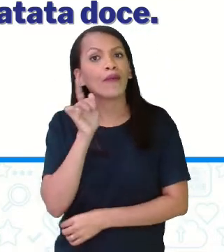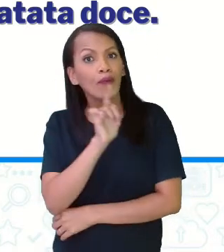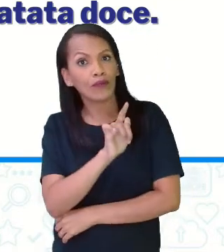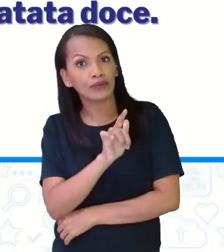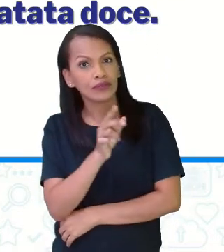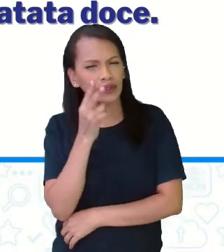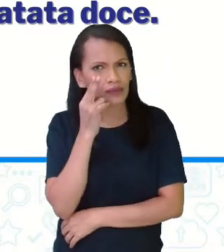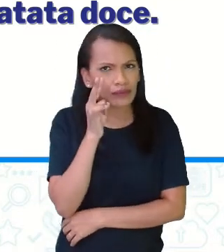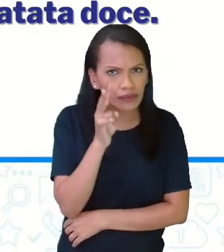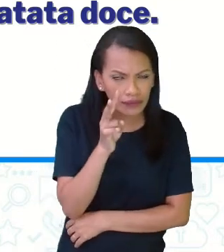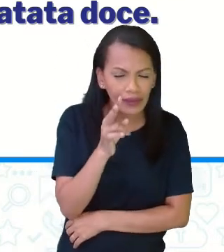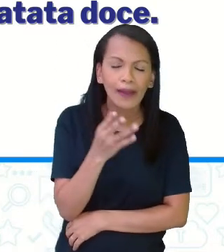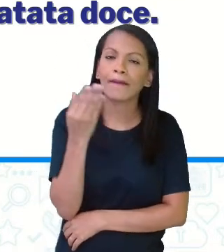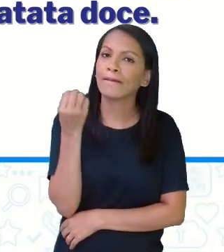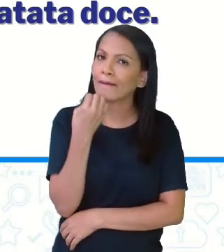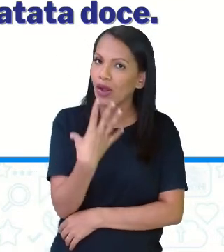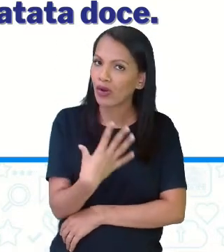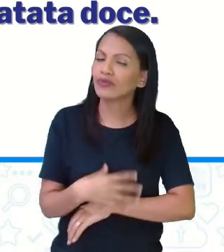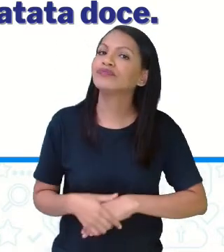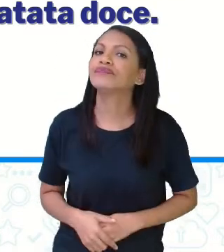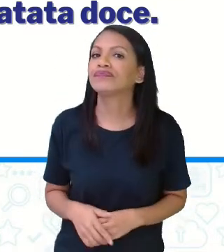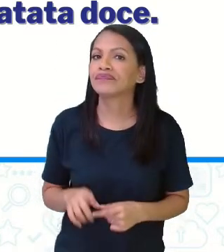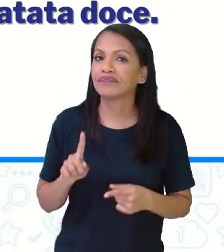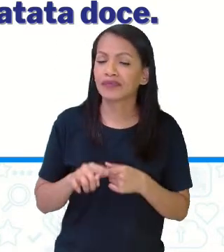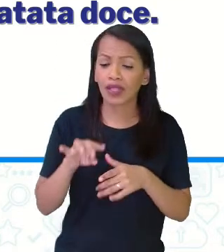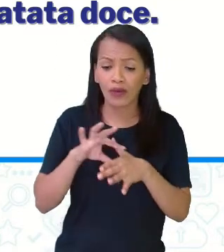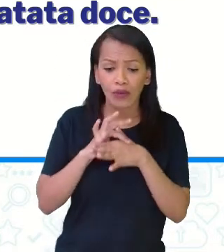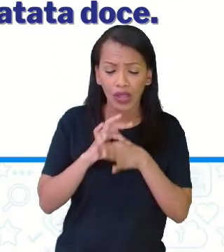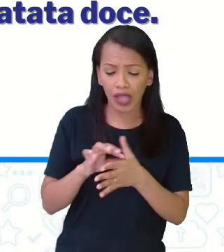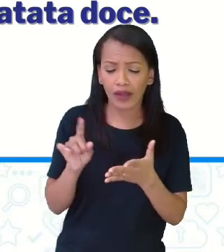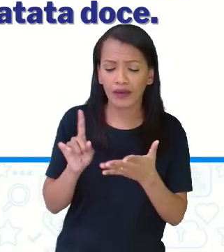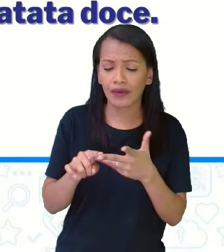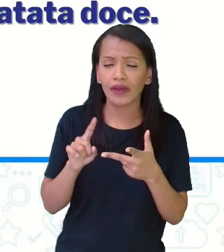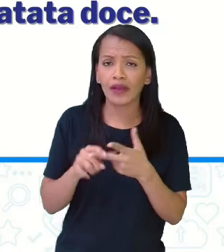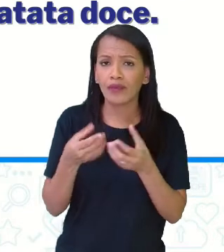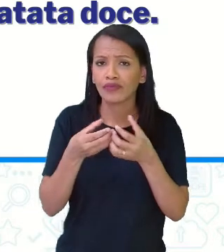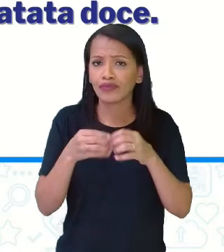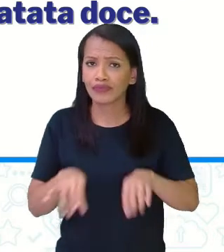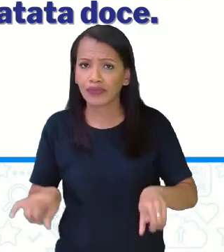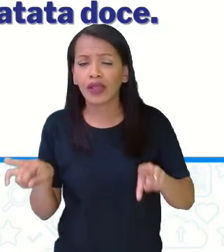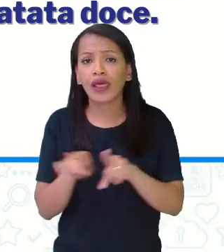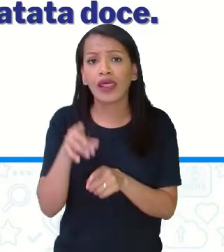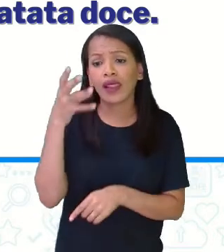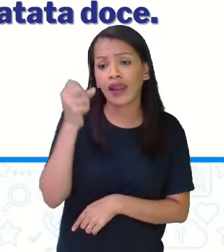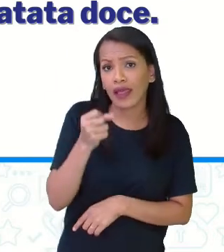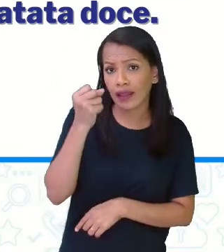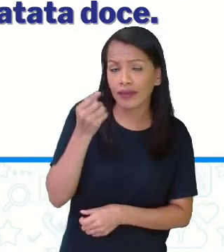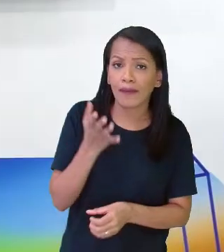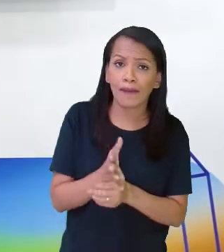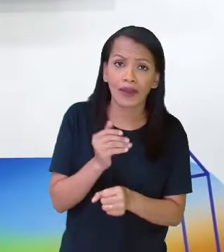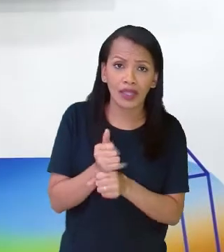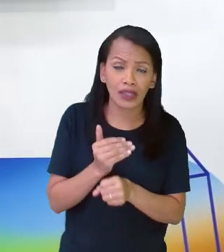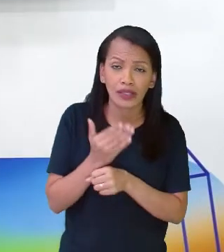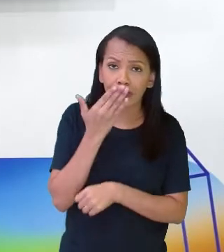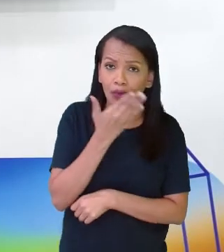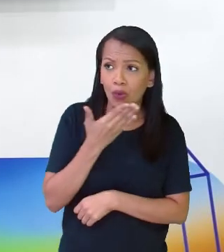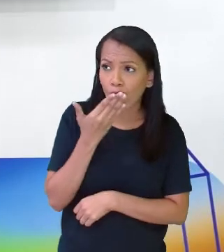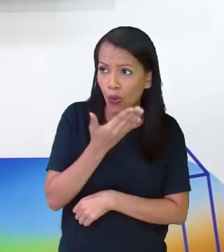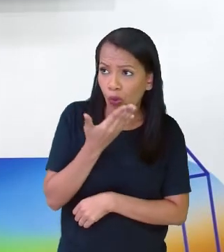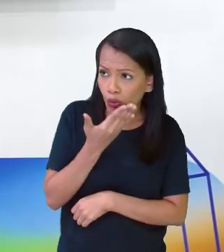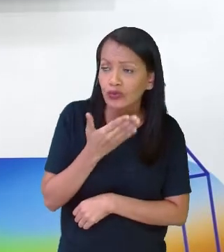a vitamina A? Fígado, gema do ovo, leite, cenouras, batata doce.